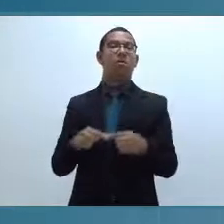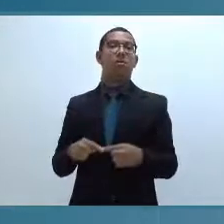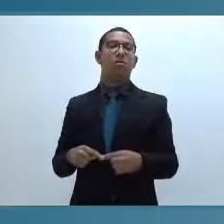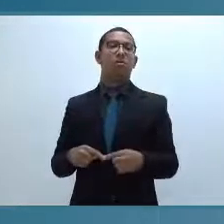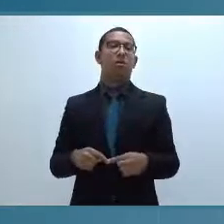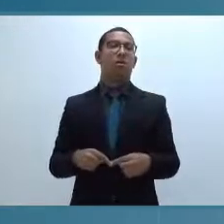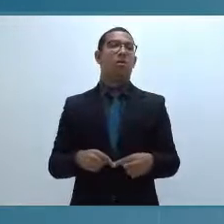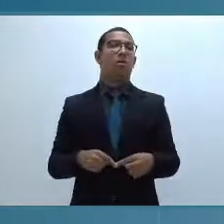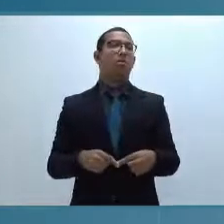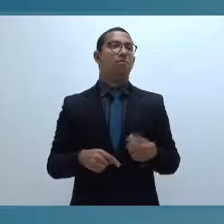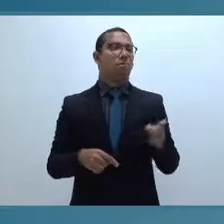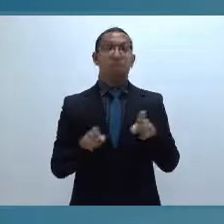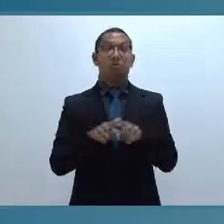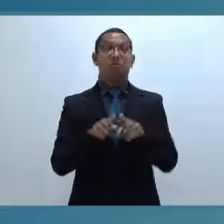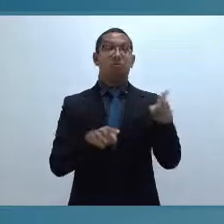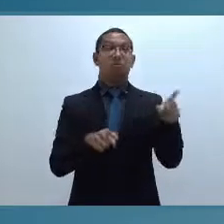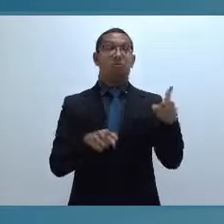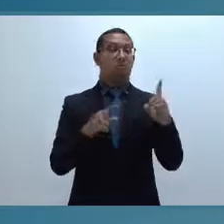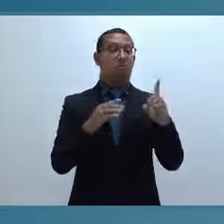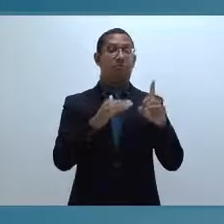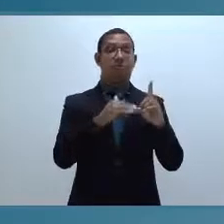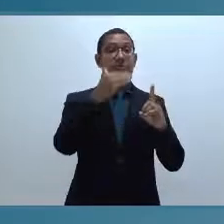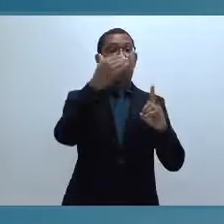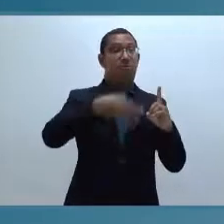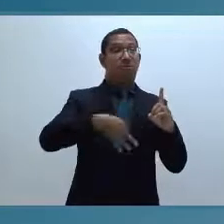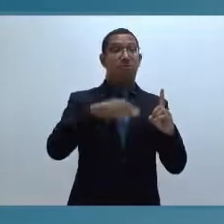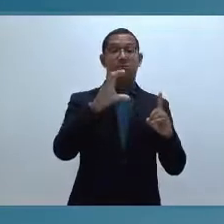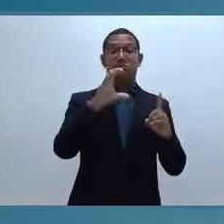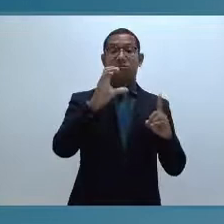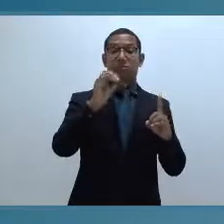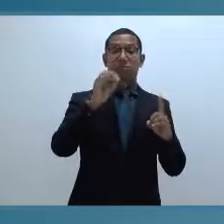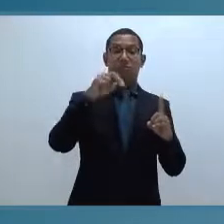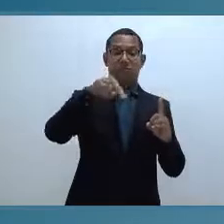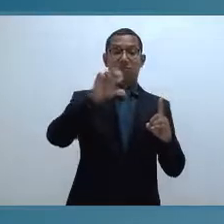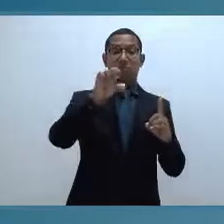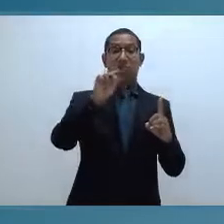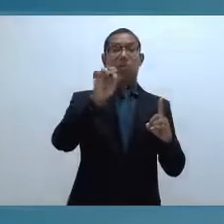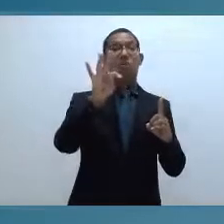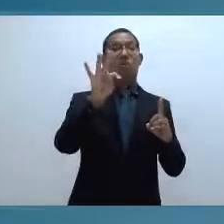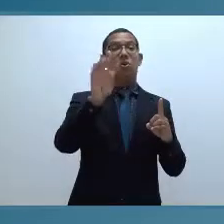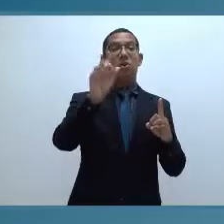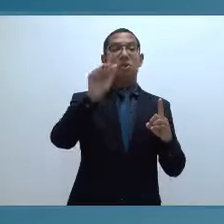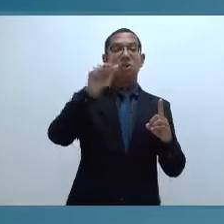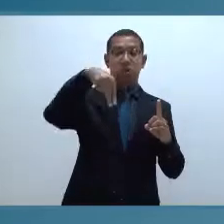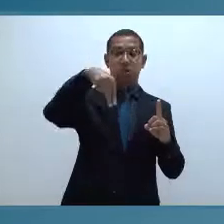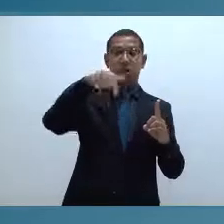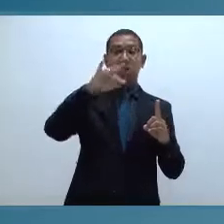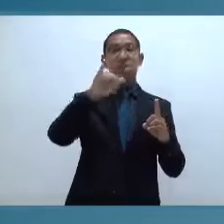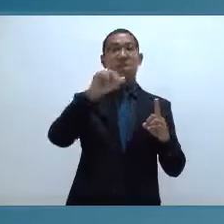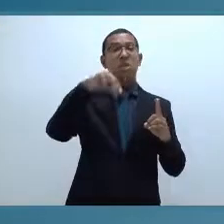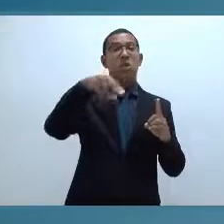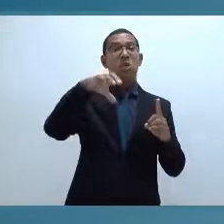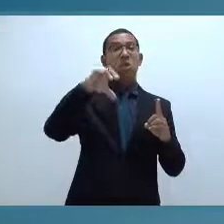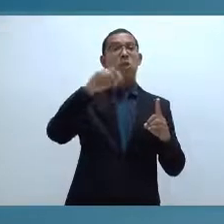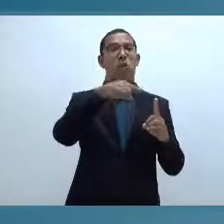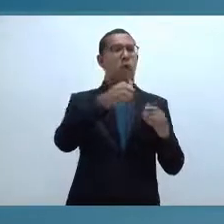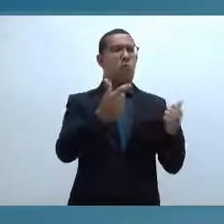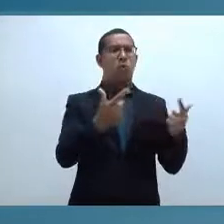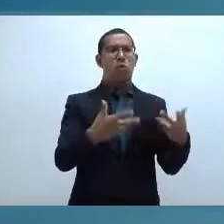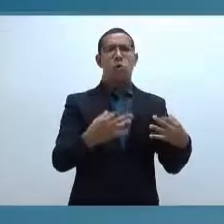aí, como tem. Que hoje em dia é uma região que tem desenvolvimento de projetos que tem lá, né? Acho que